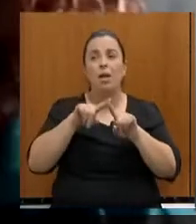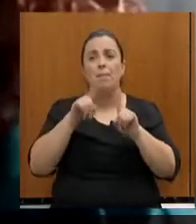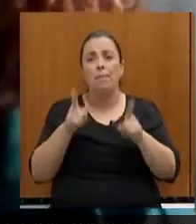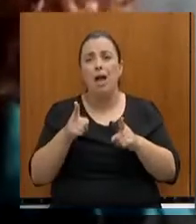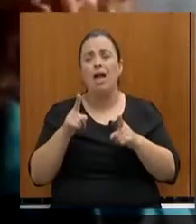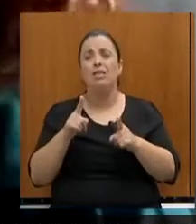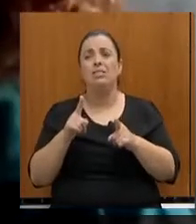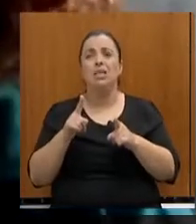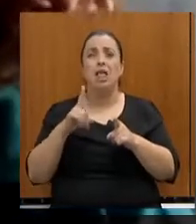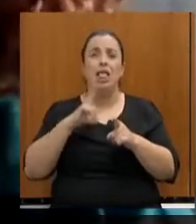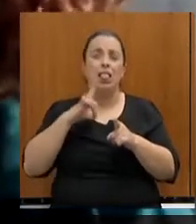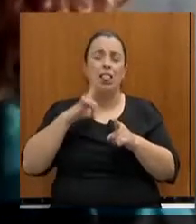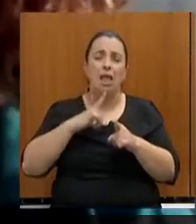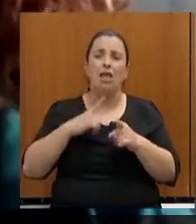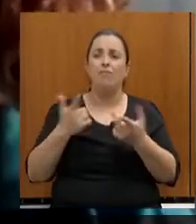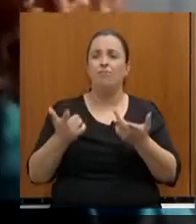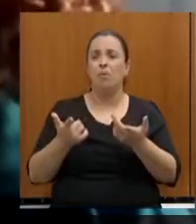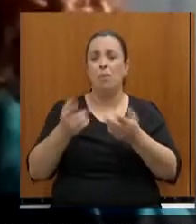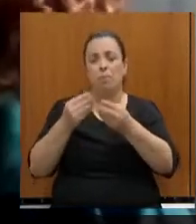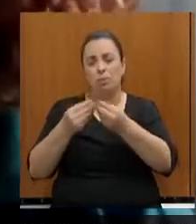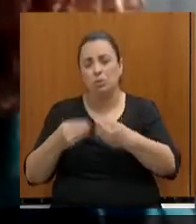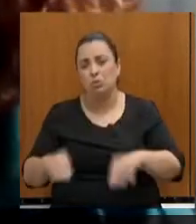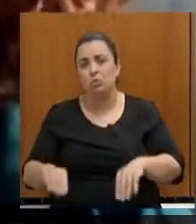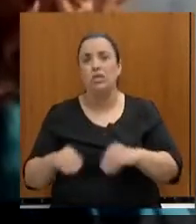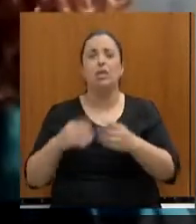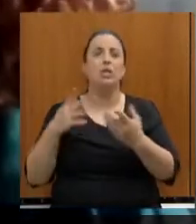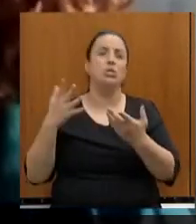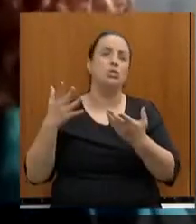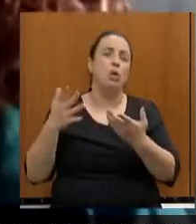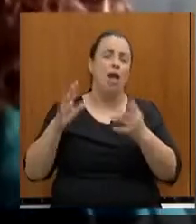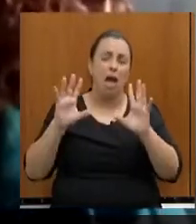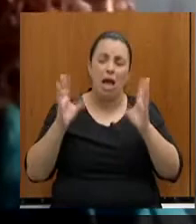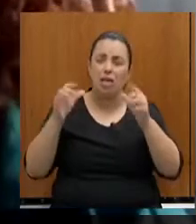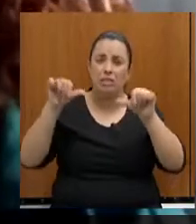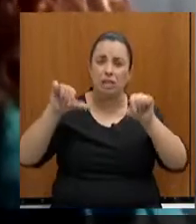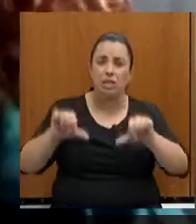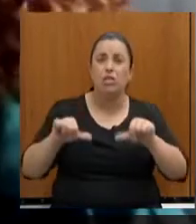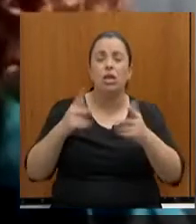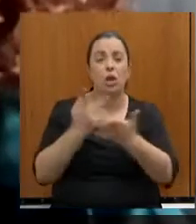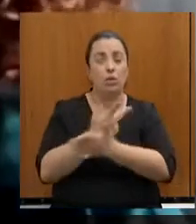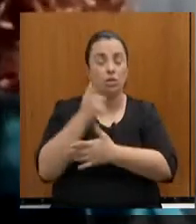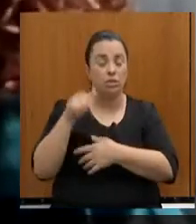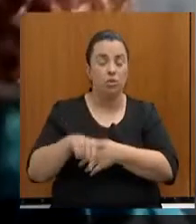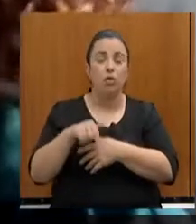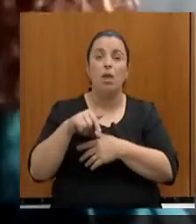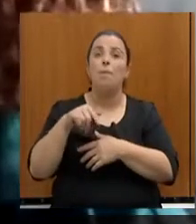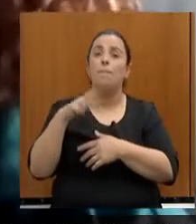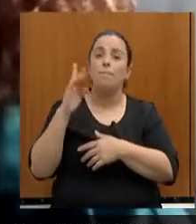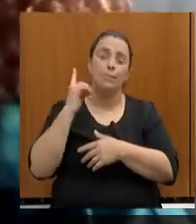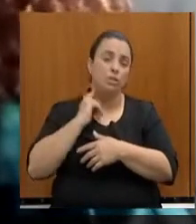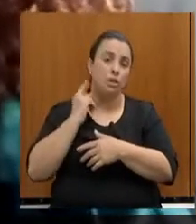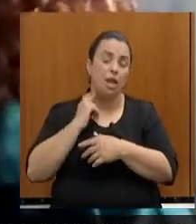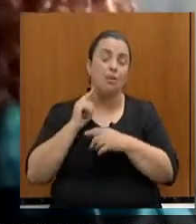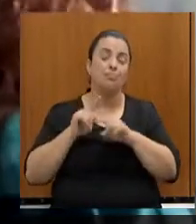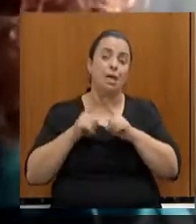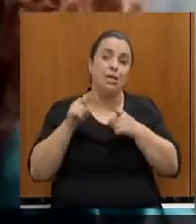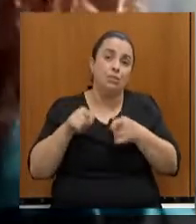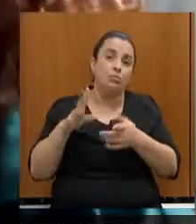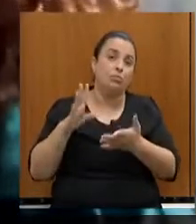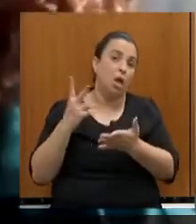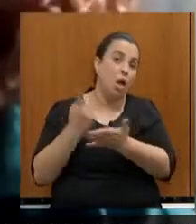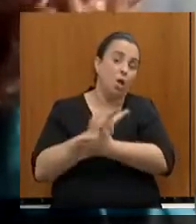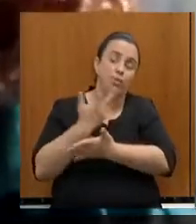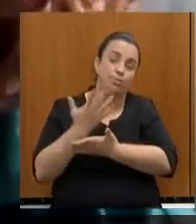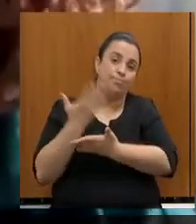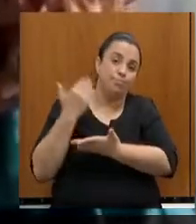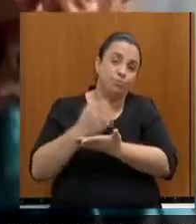de destruição da idade das tragédias do pênis ocorrido também em Minas Gerais é isso é um fato e a gente precisa